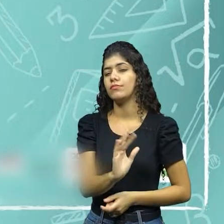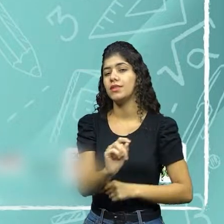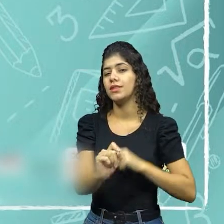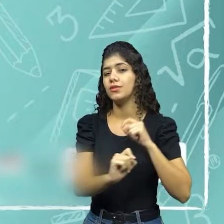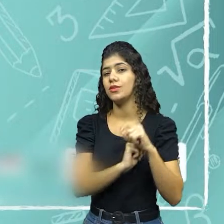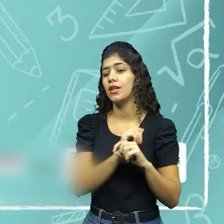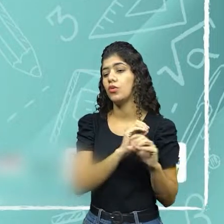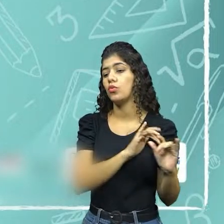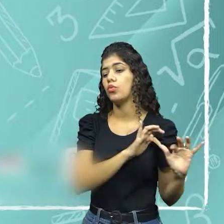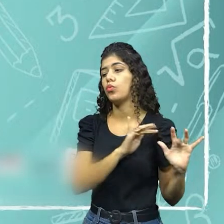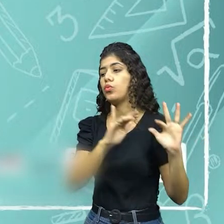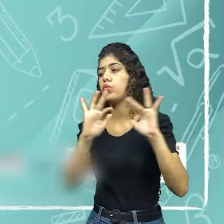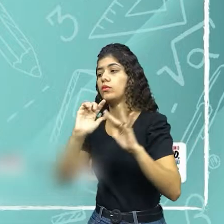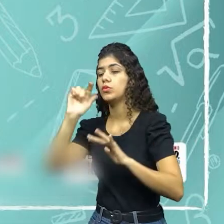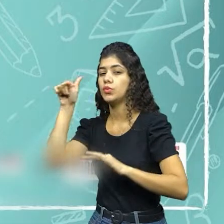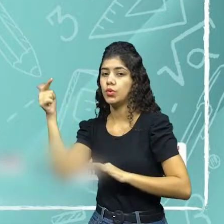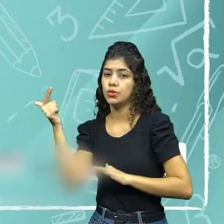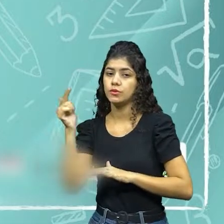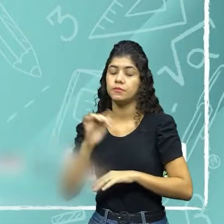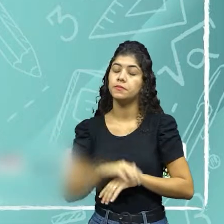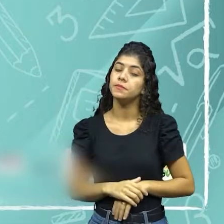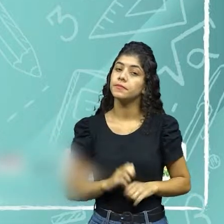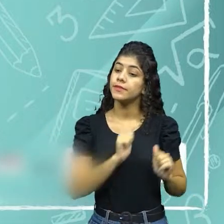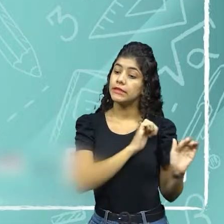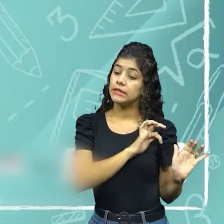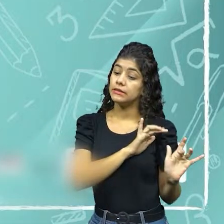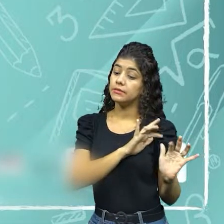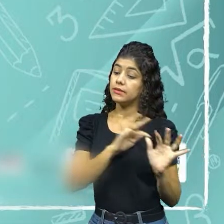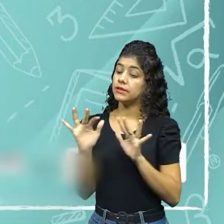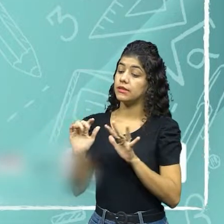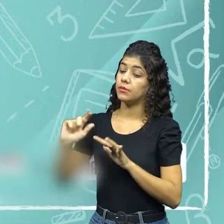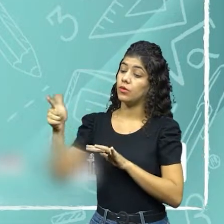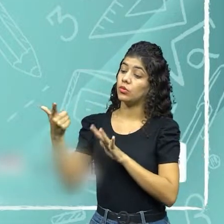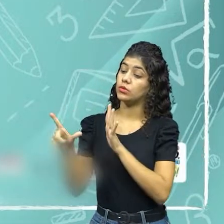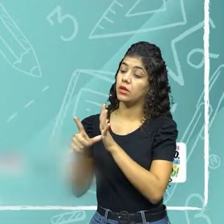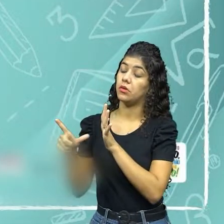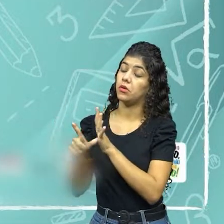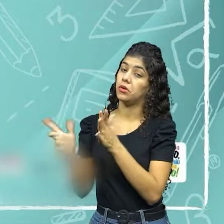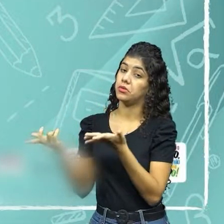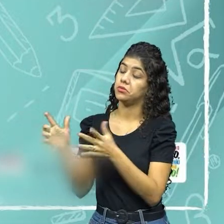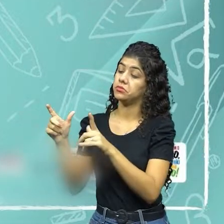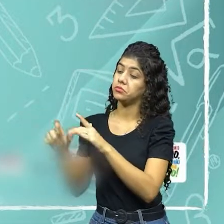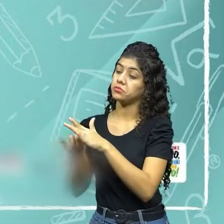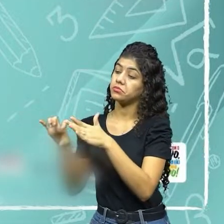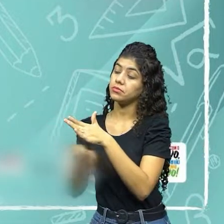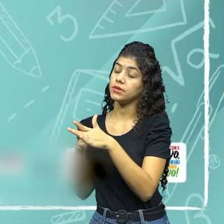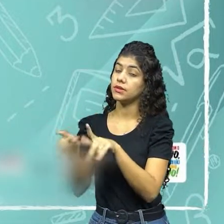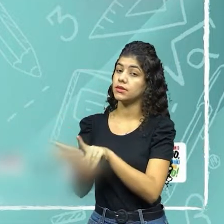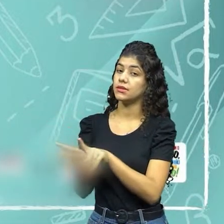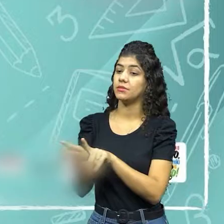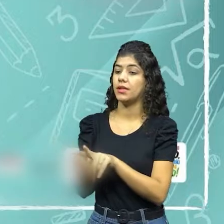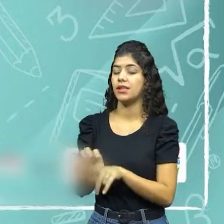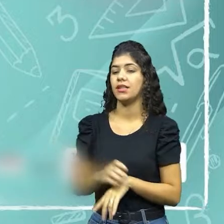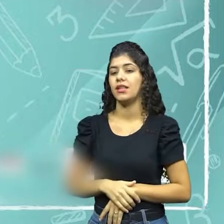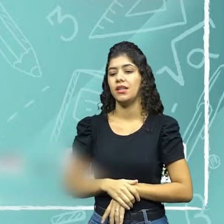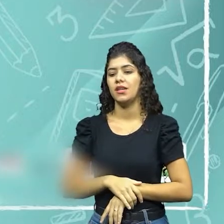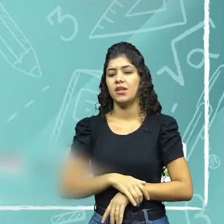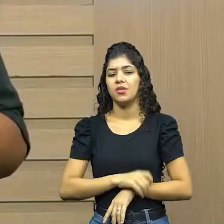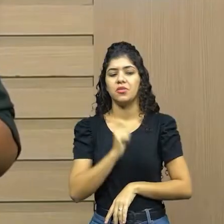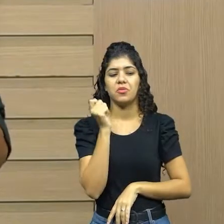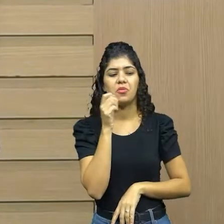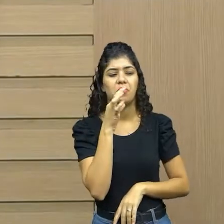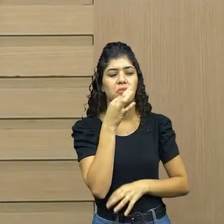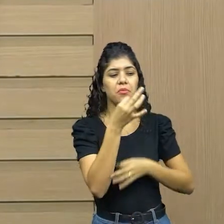eles migram para outra concorrência. E além de migrar para a outra concorrência, depreciam um produto para